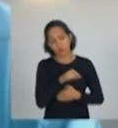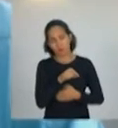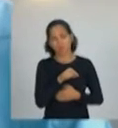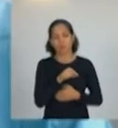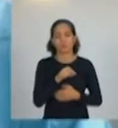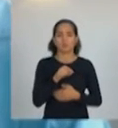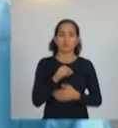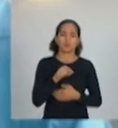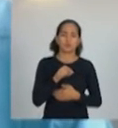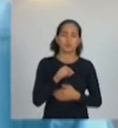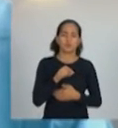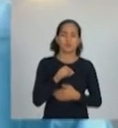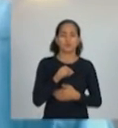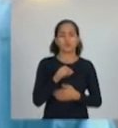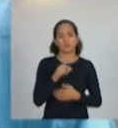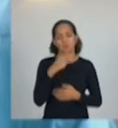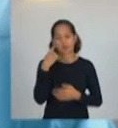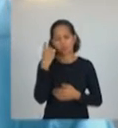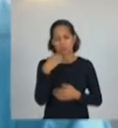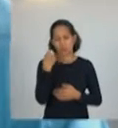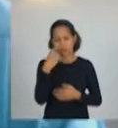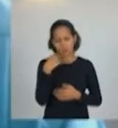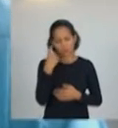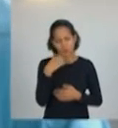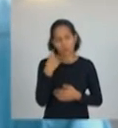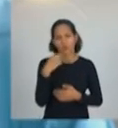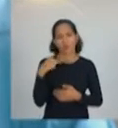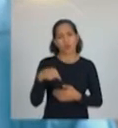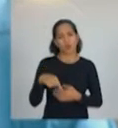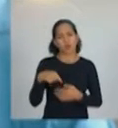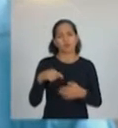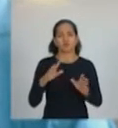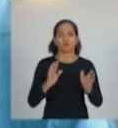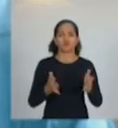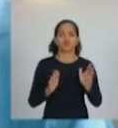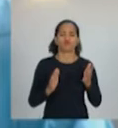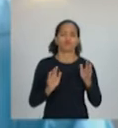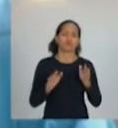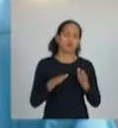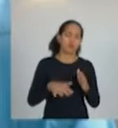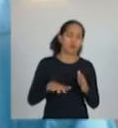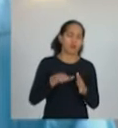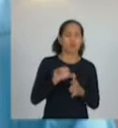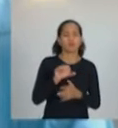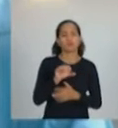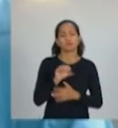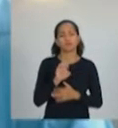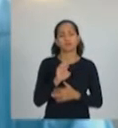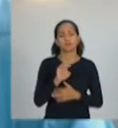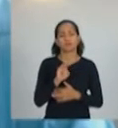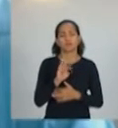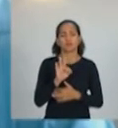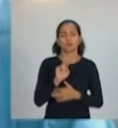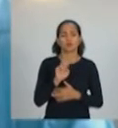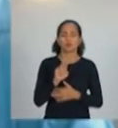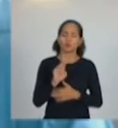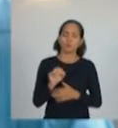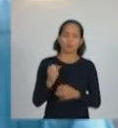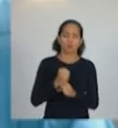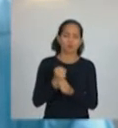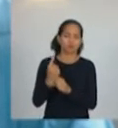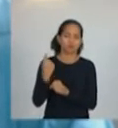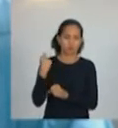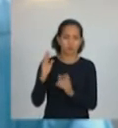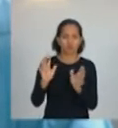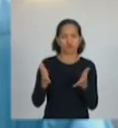Juscelia, um advogado renomado, que já foi chefe do serviço jurídico da Setur durante tempo, bastante tempo,